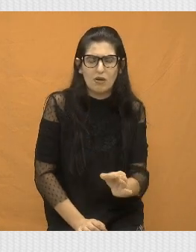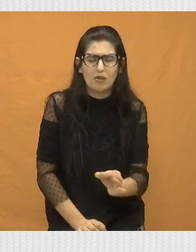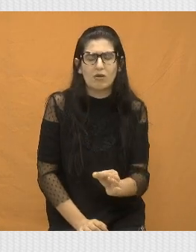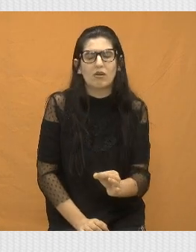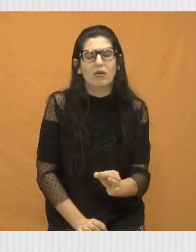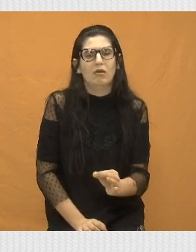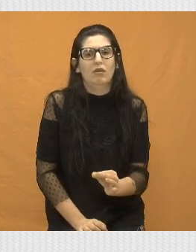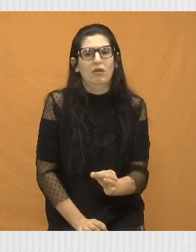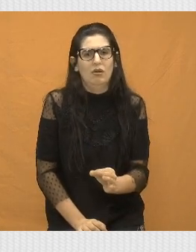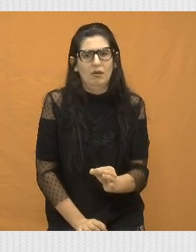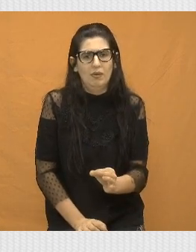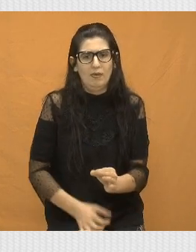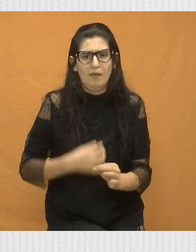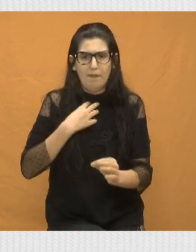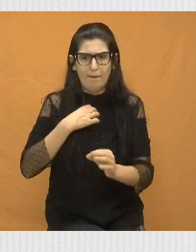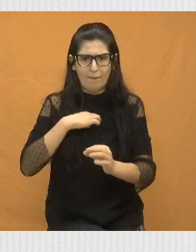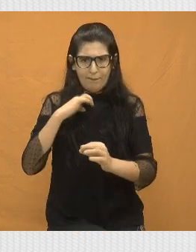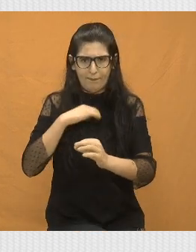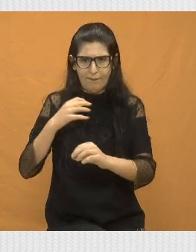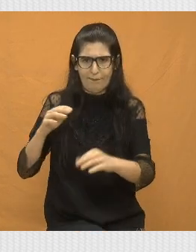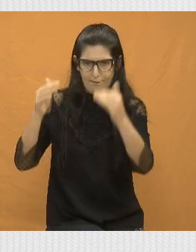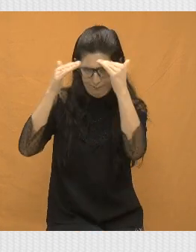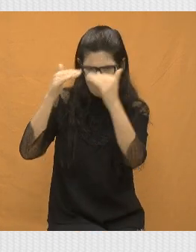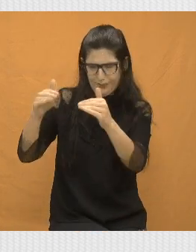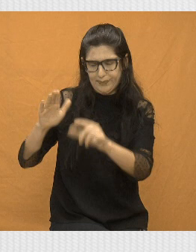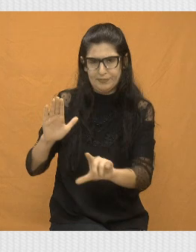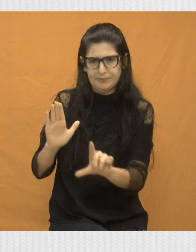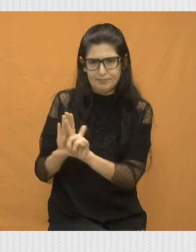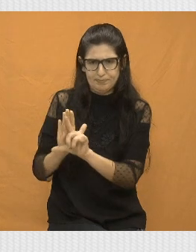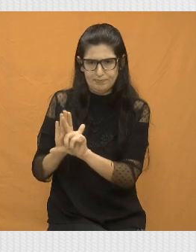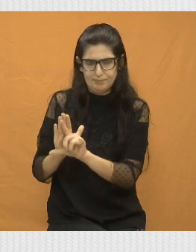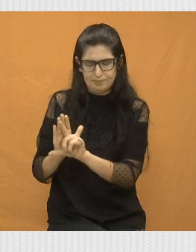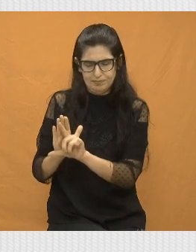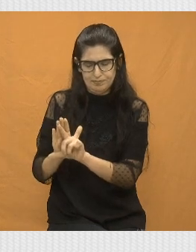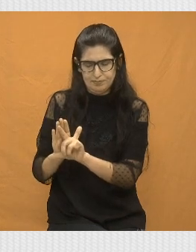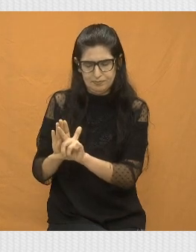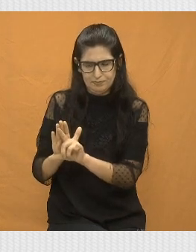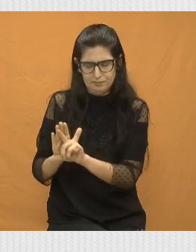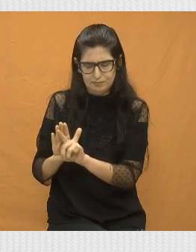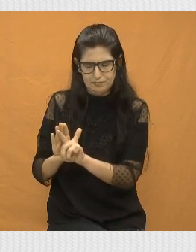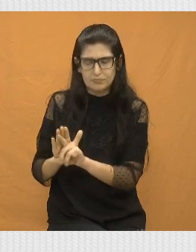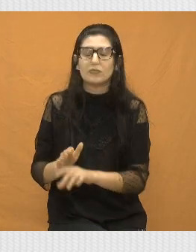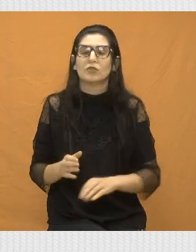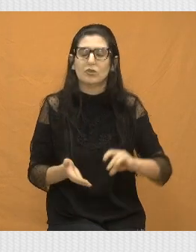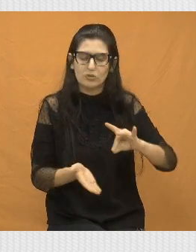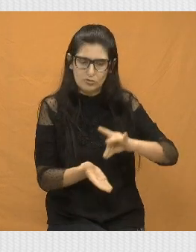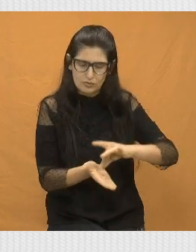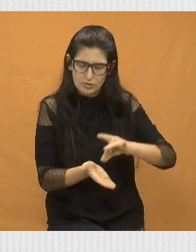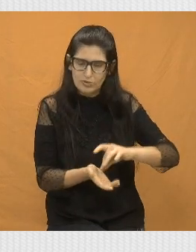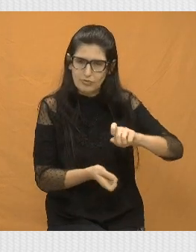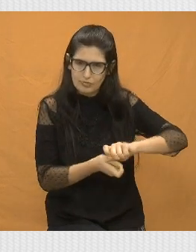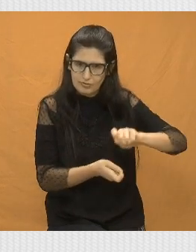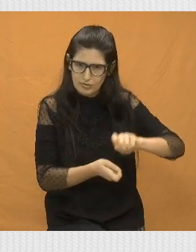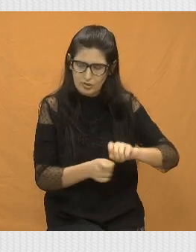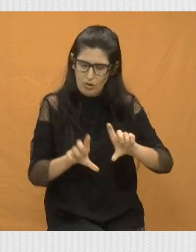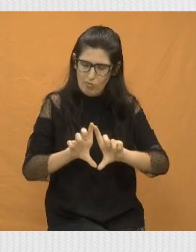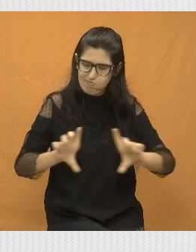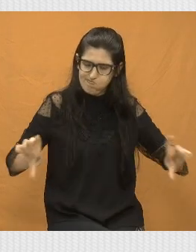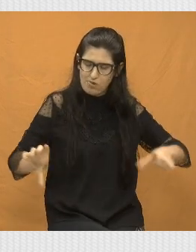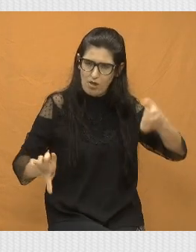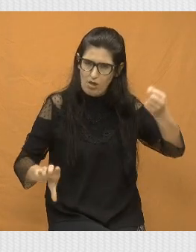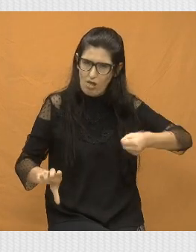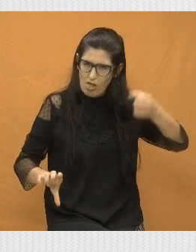se coloca a legislação. E a aplicação realizada, que está em laranja, é a aplicação